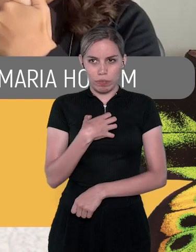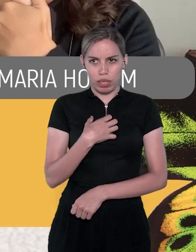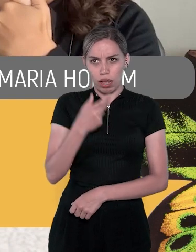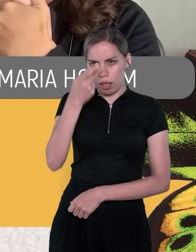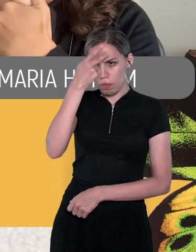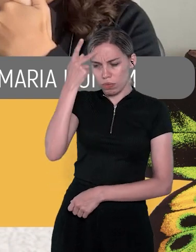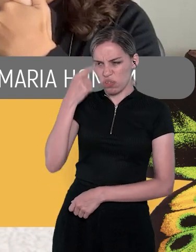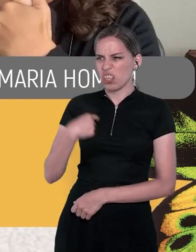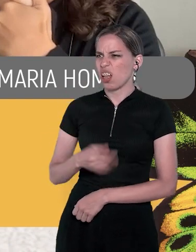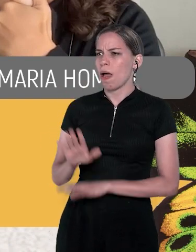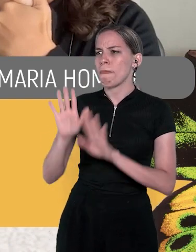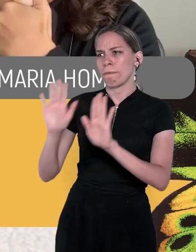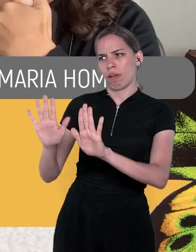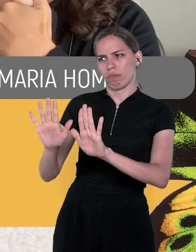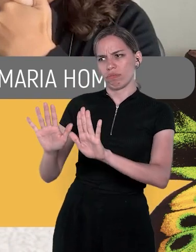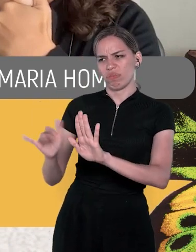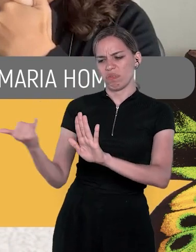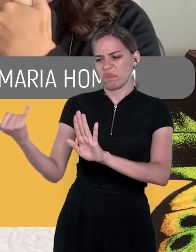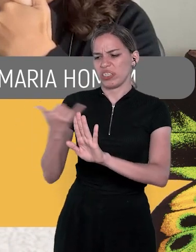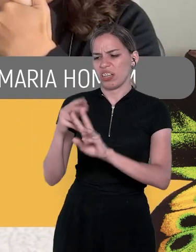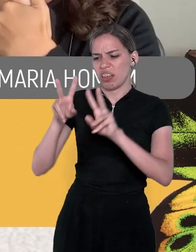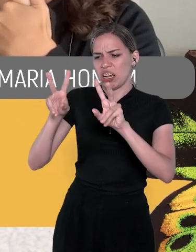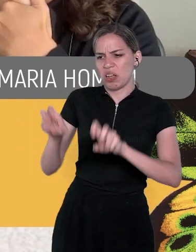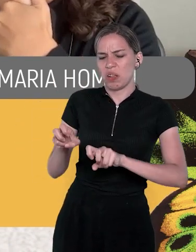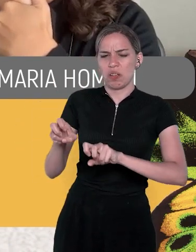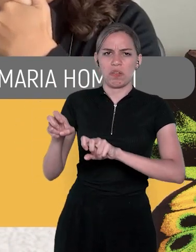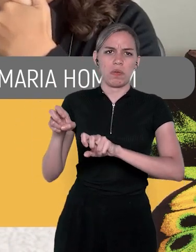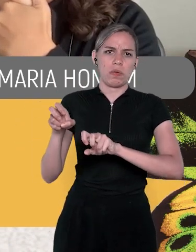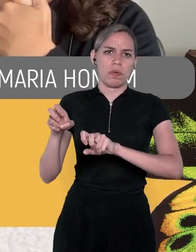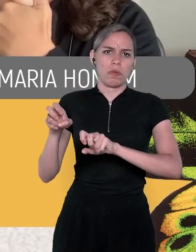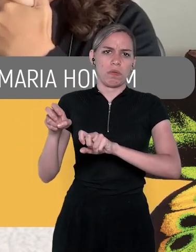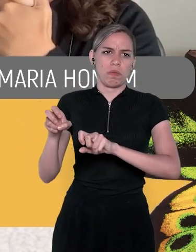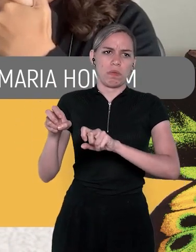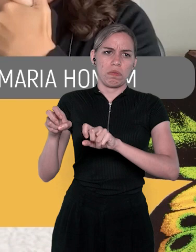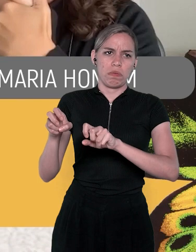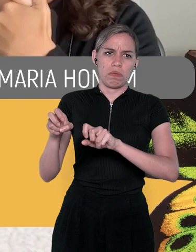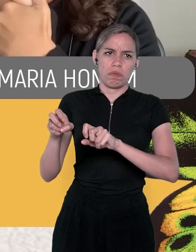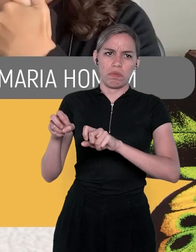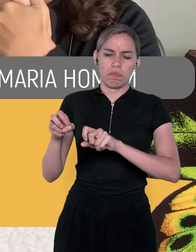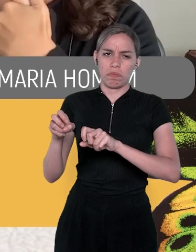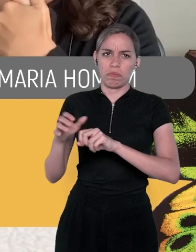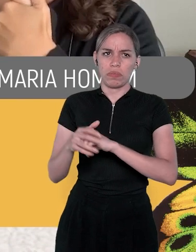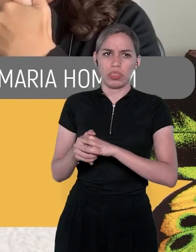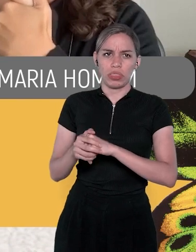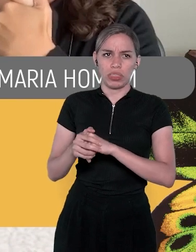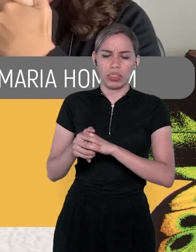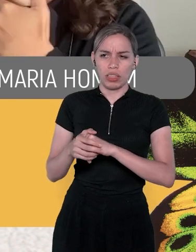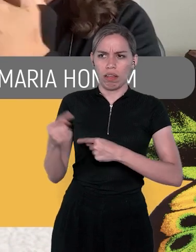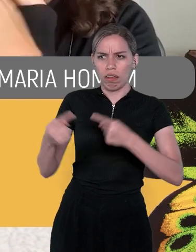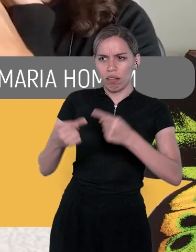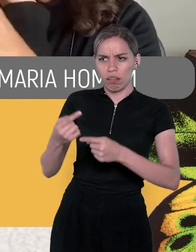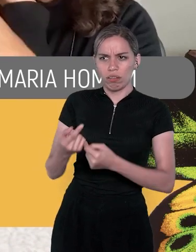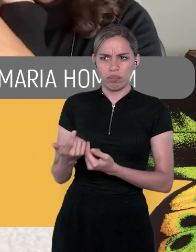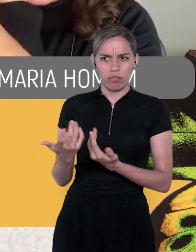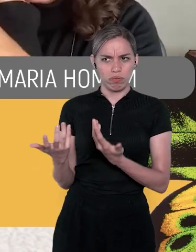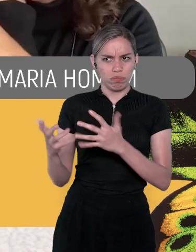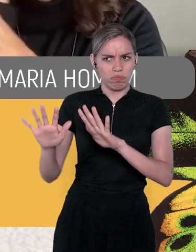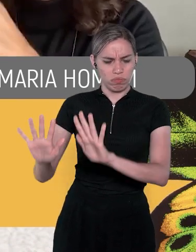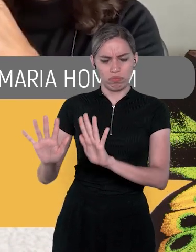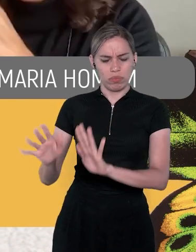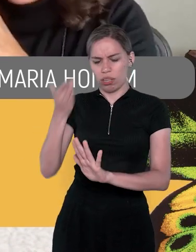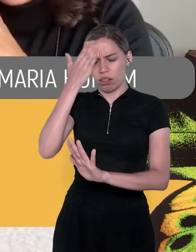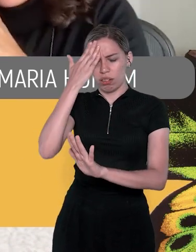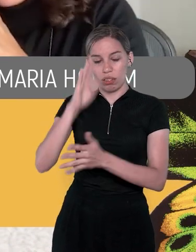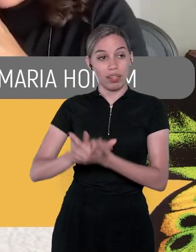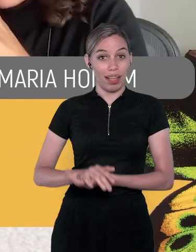explicação psicologista, não. Isso daí é psicologismo, isso é uma coisa burguesa. E eu me lembro, inclusive, de um Até eu episódio... falo